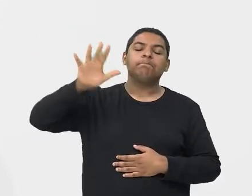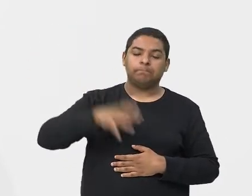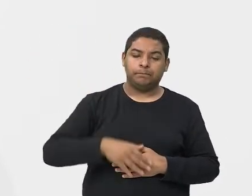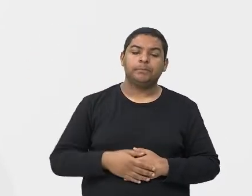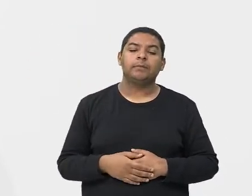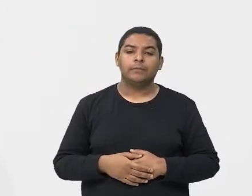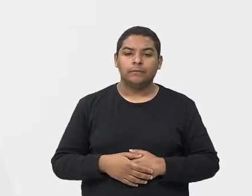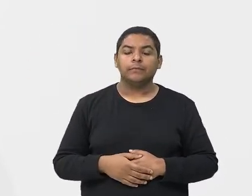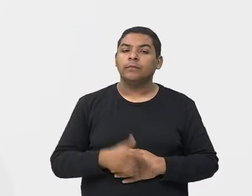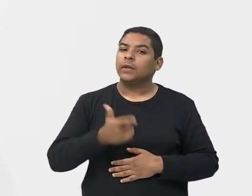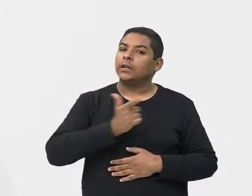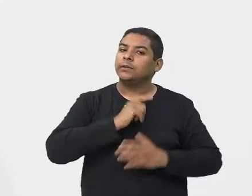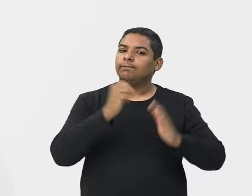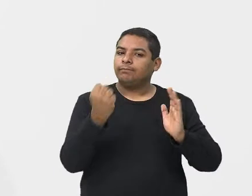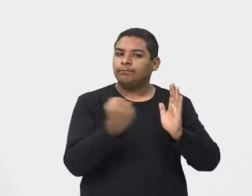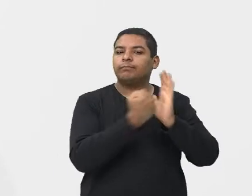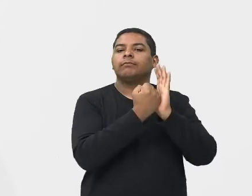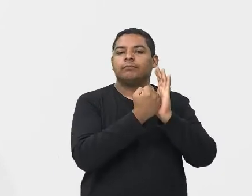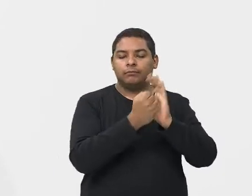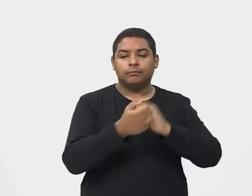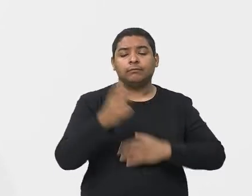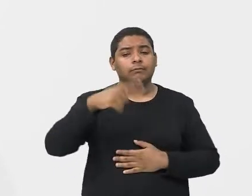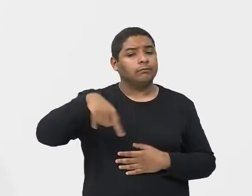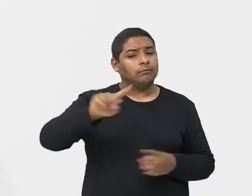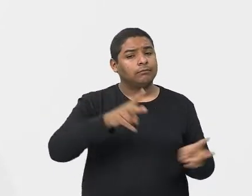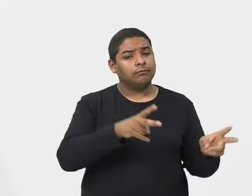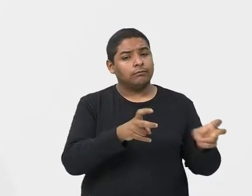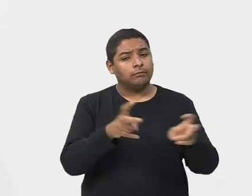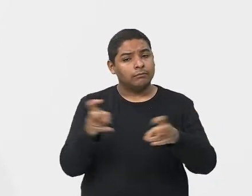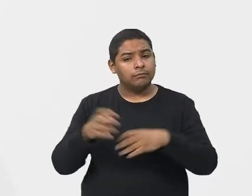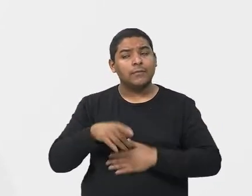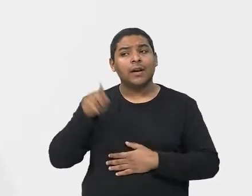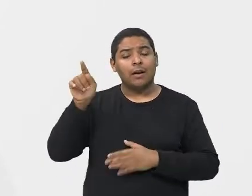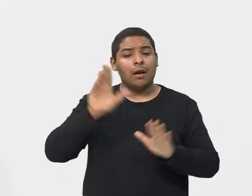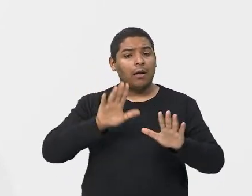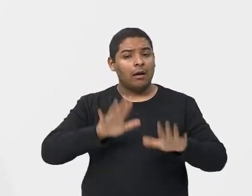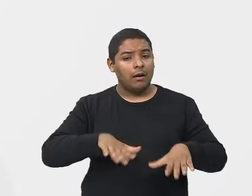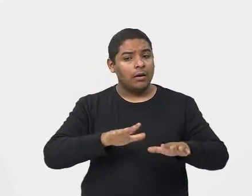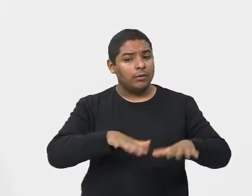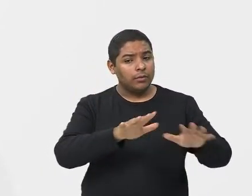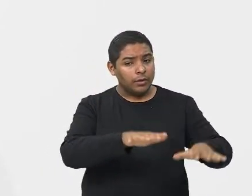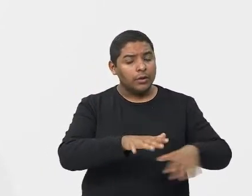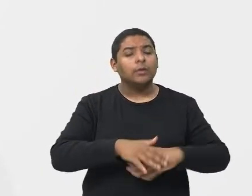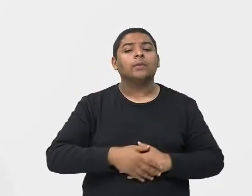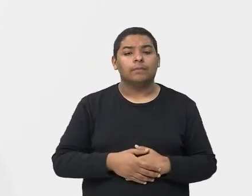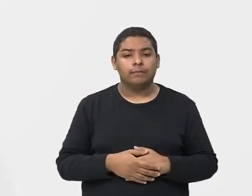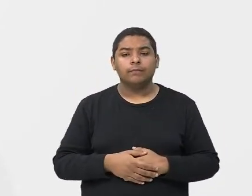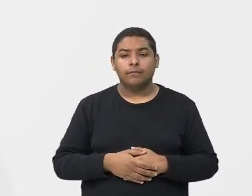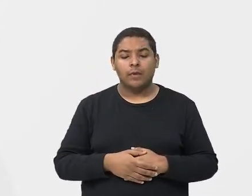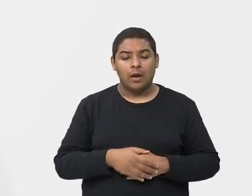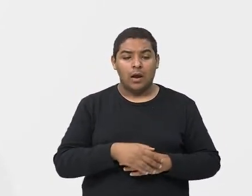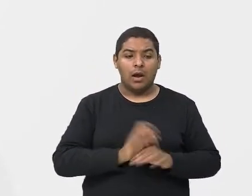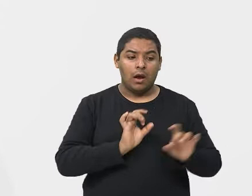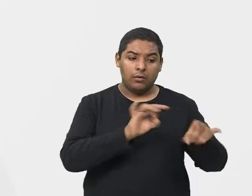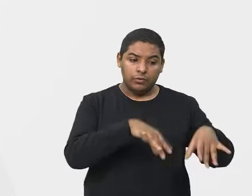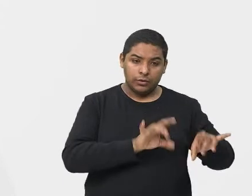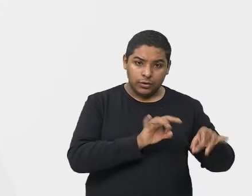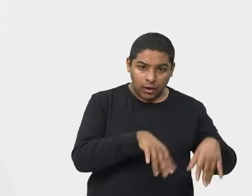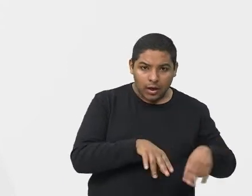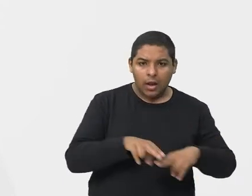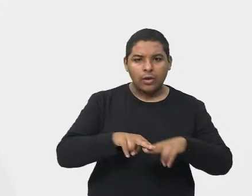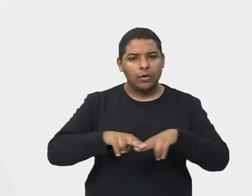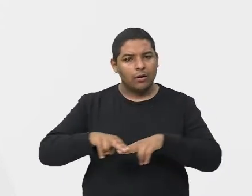marca aí, né? Por quê? Porque a gente observa, principalmente lá com o Reino Unido, no caso, tanto a Austrália quanto a